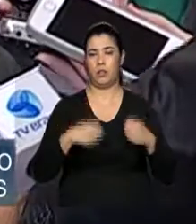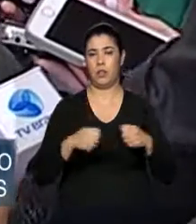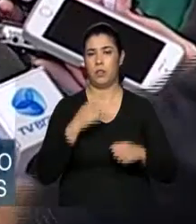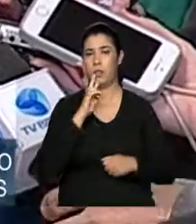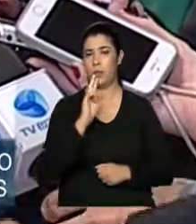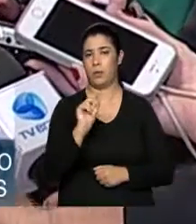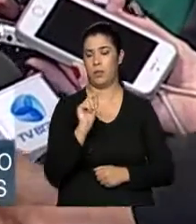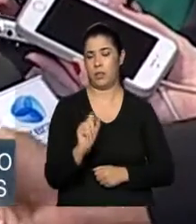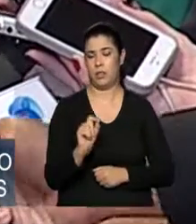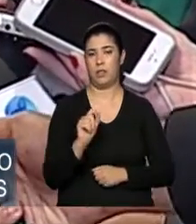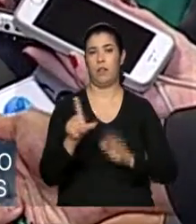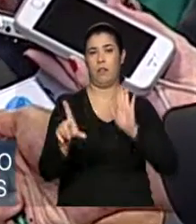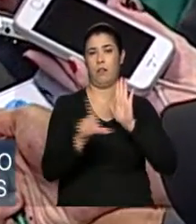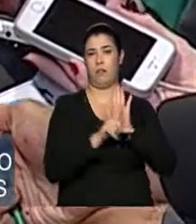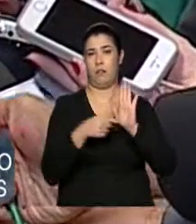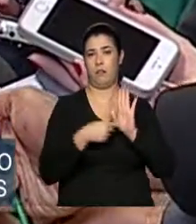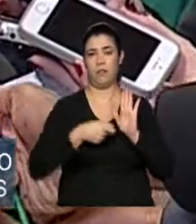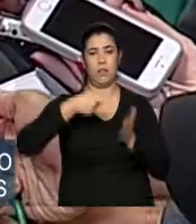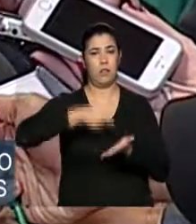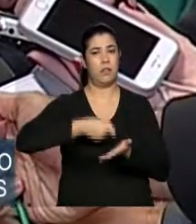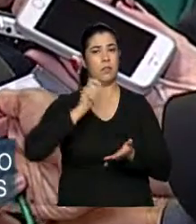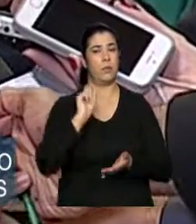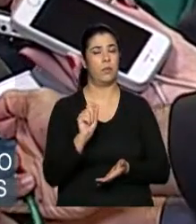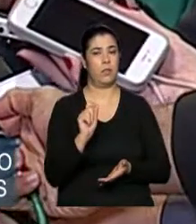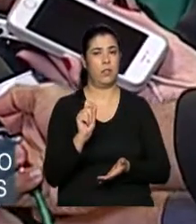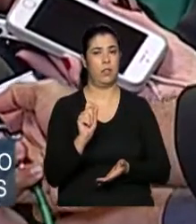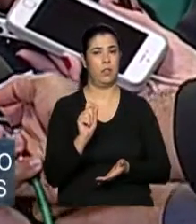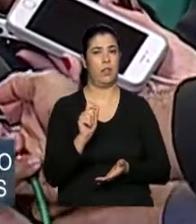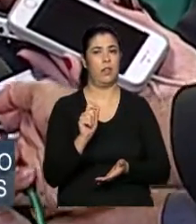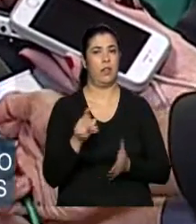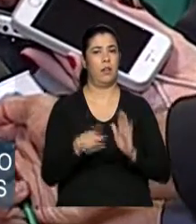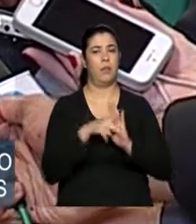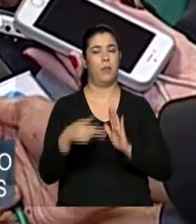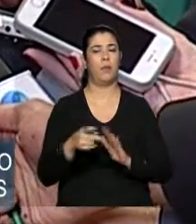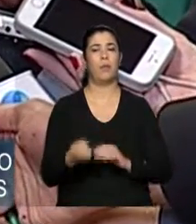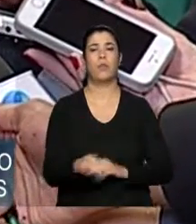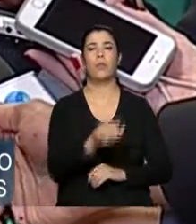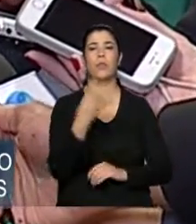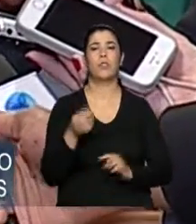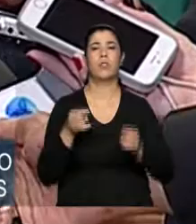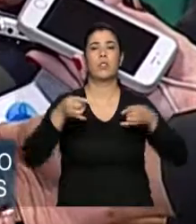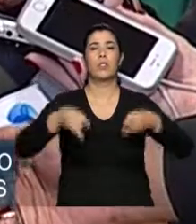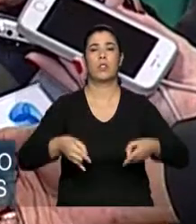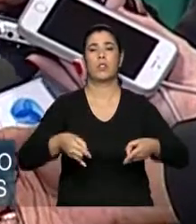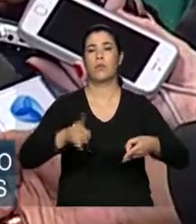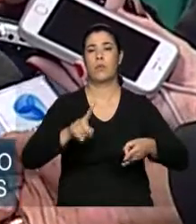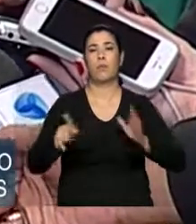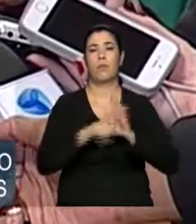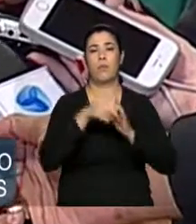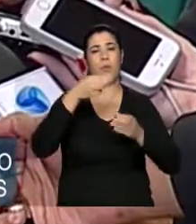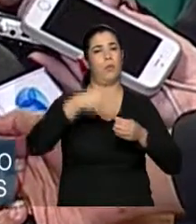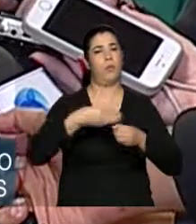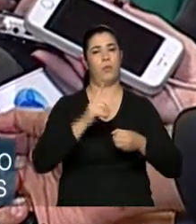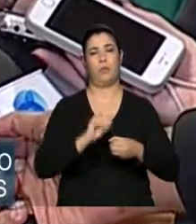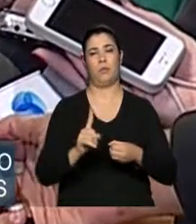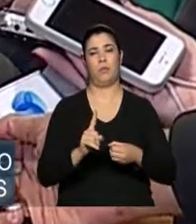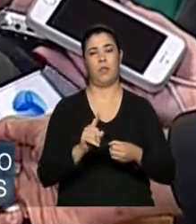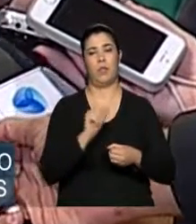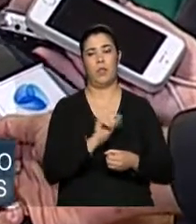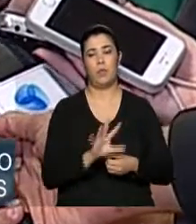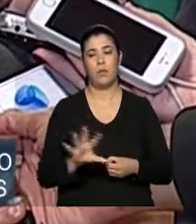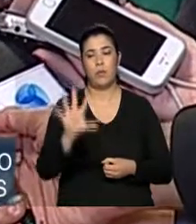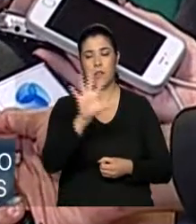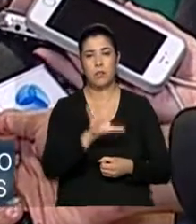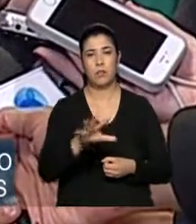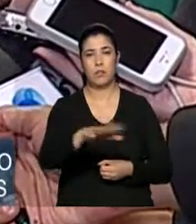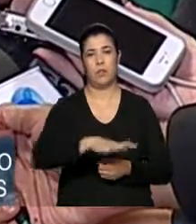que a lei exige, o que a regulação exige, não são leitos no município, são leitos na região de saúde. E às vezes é um